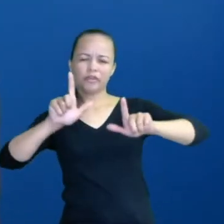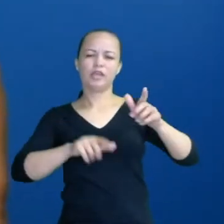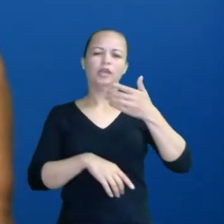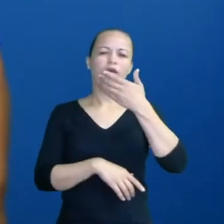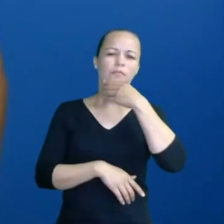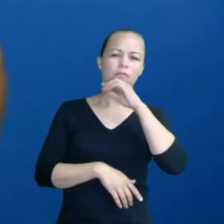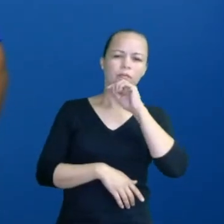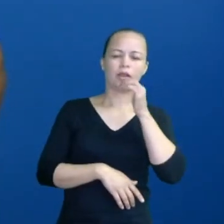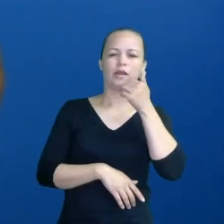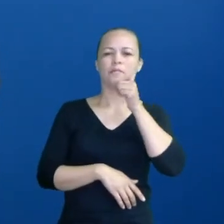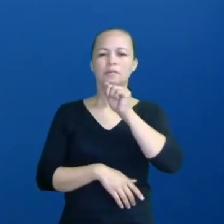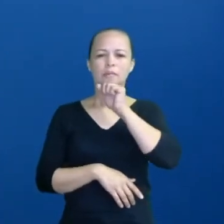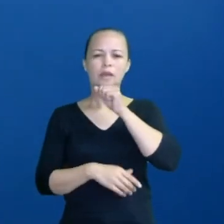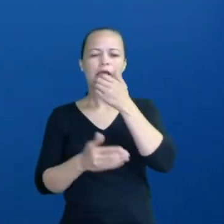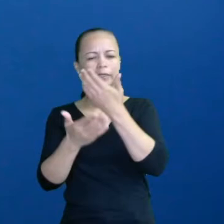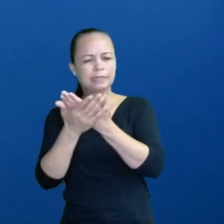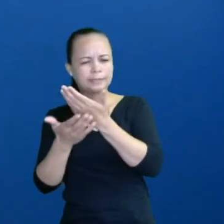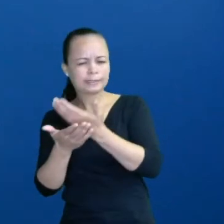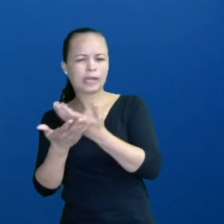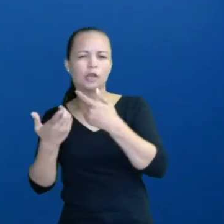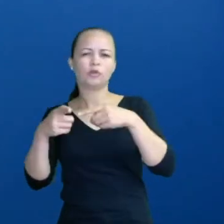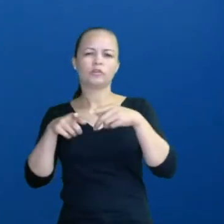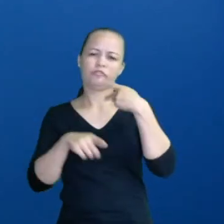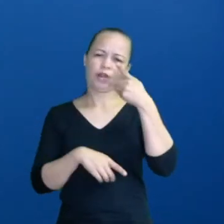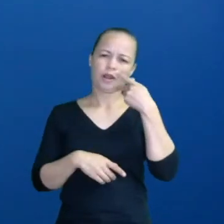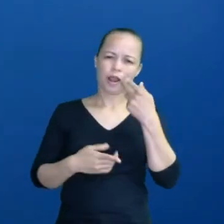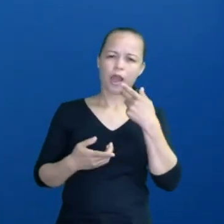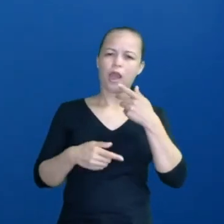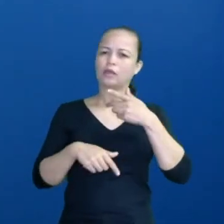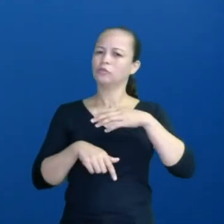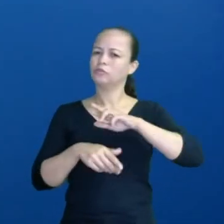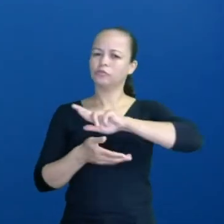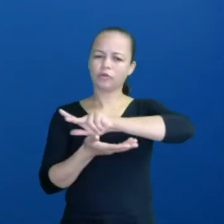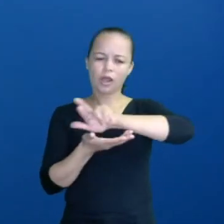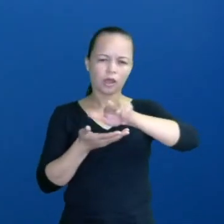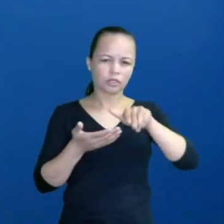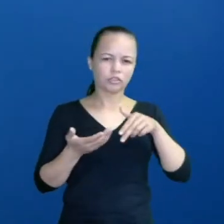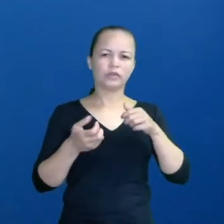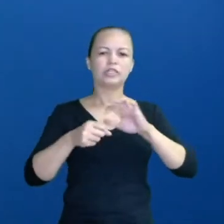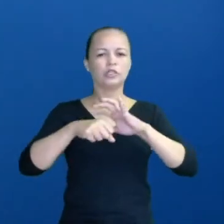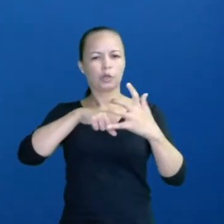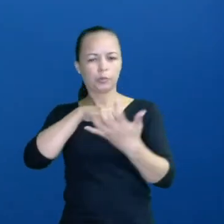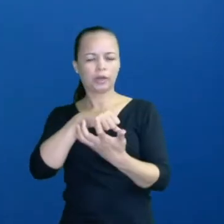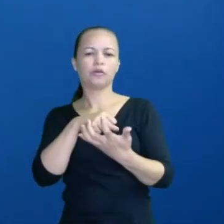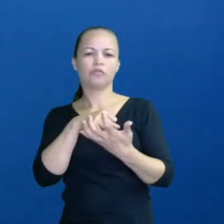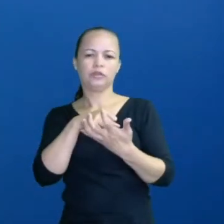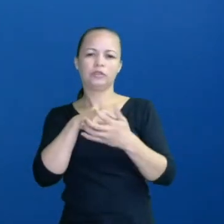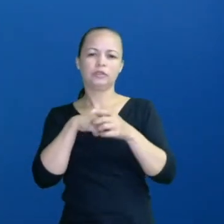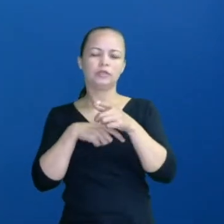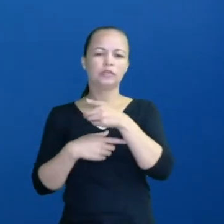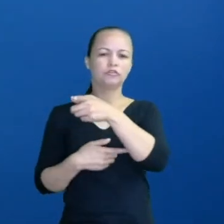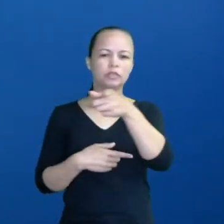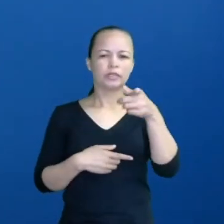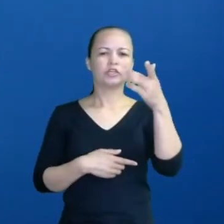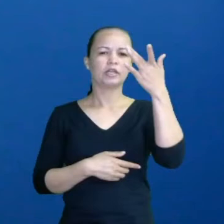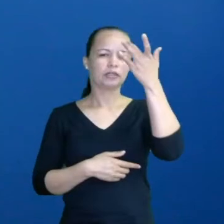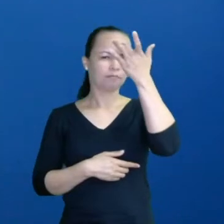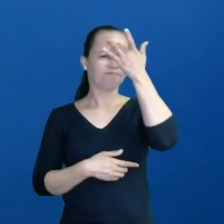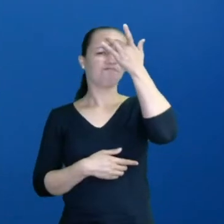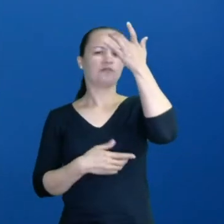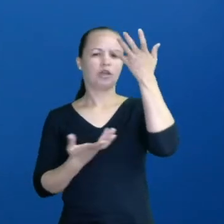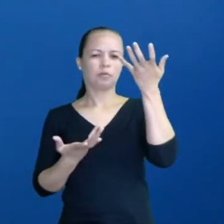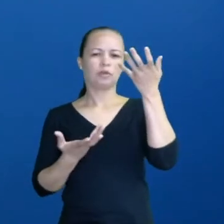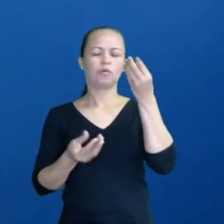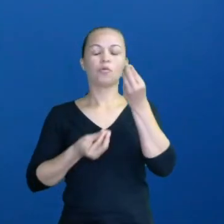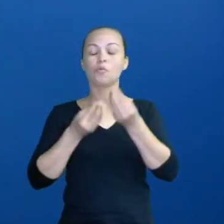pais, nas aulas, a gente tem falado muito sobre a Covid, e talvez vocês já saibam de cor né, os sintomas que